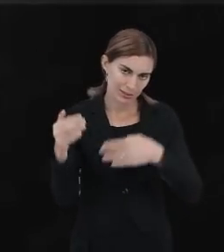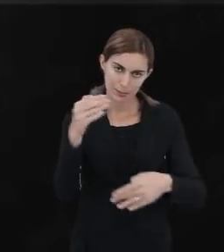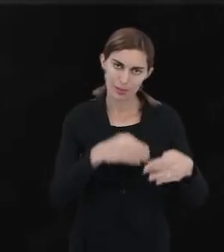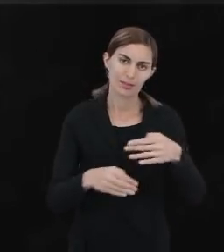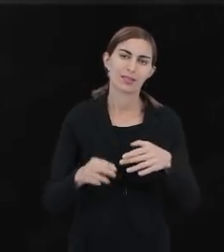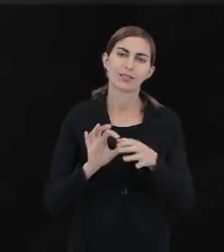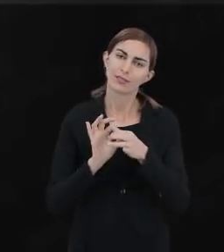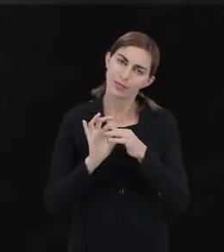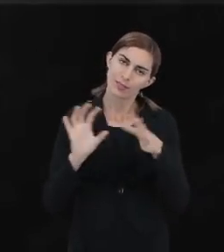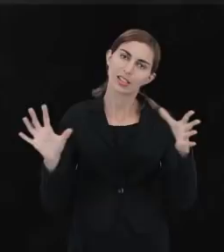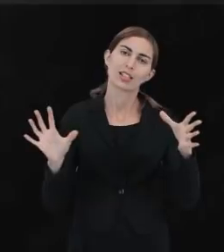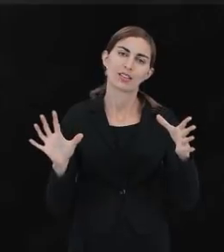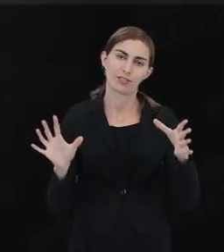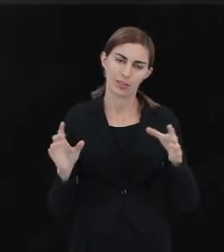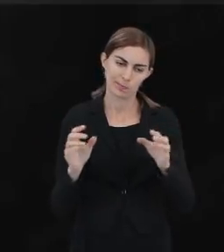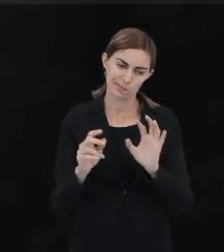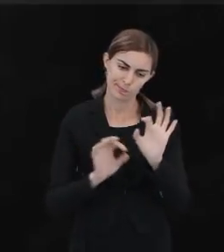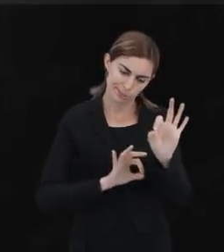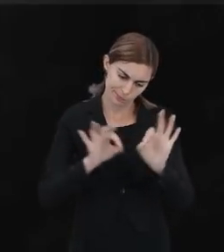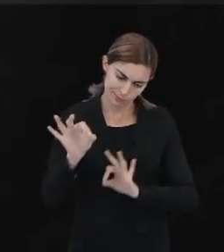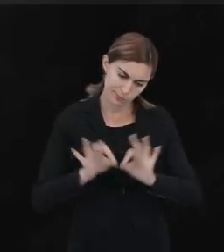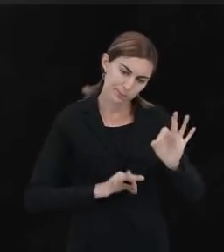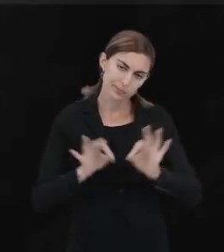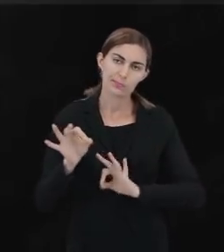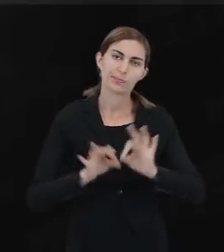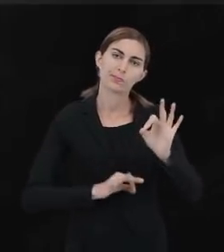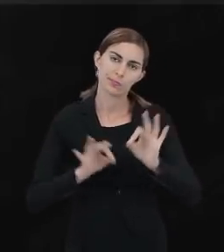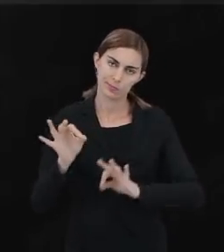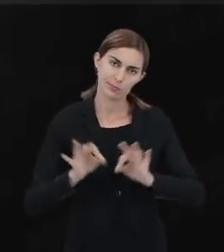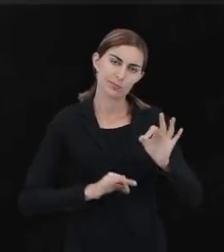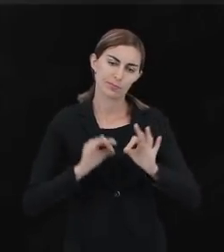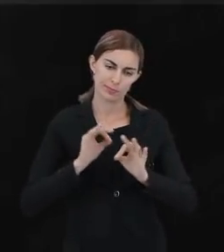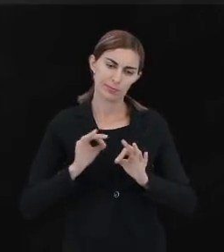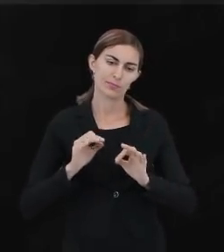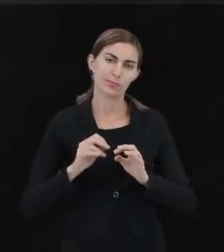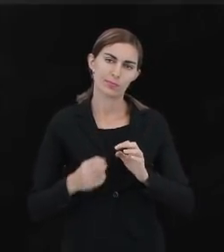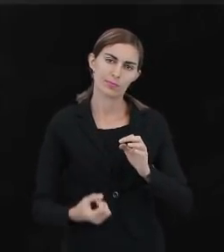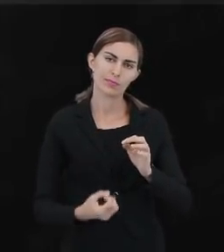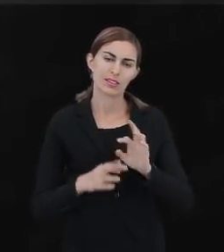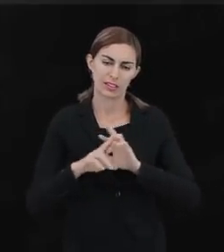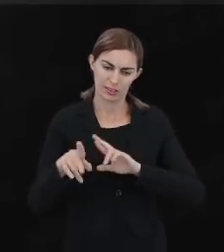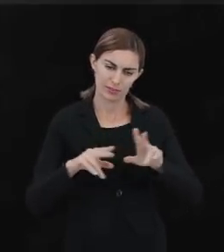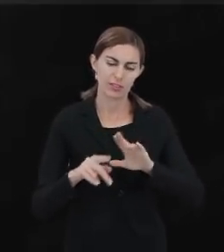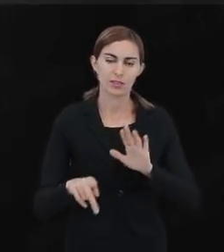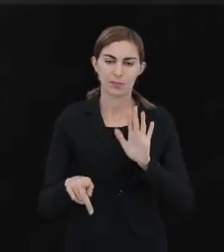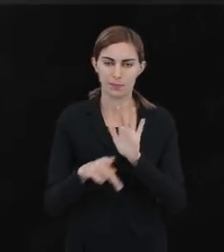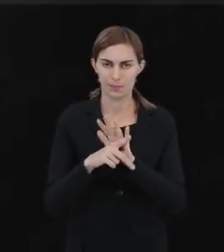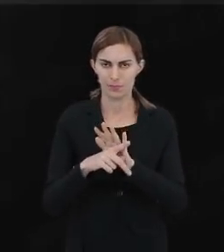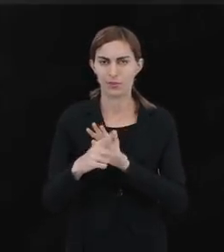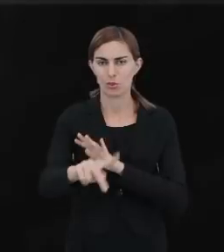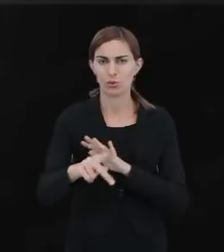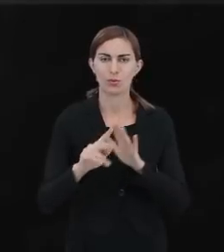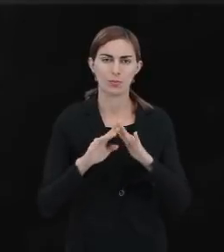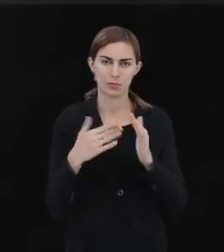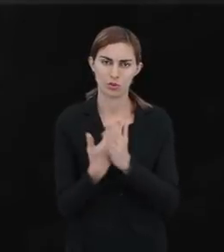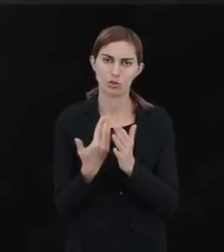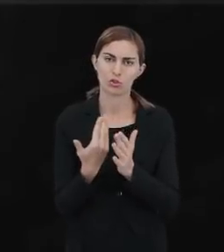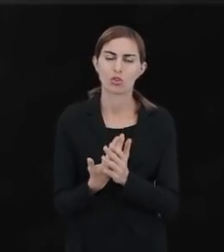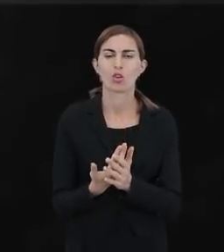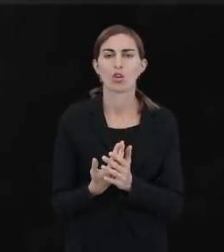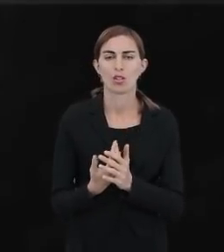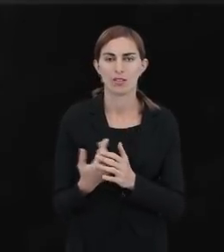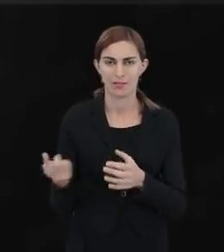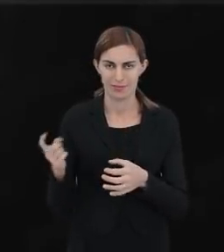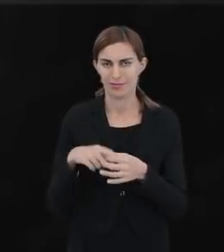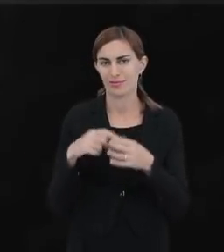permite a construção de caminhos que são próprios daquela escola e aí